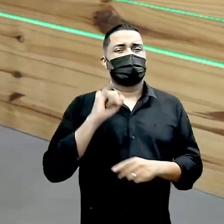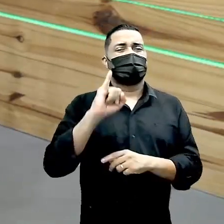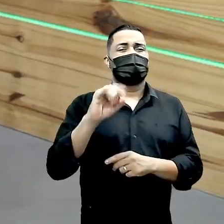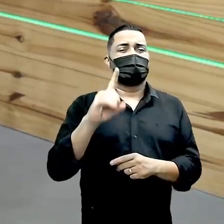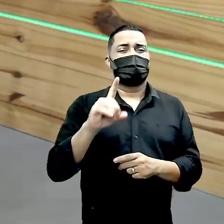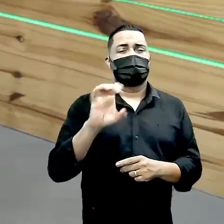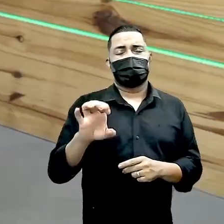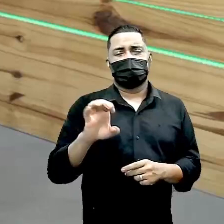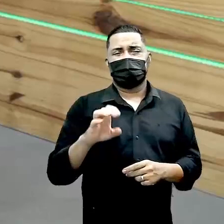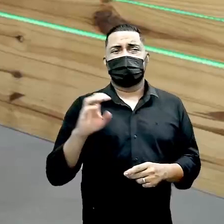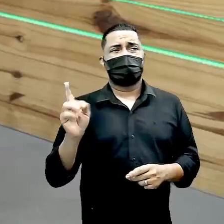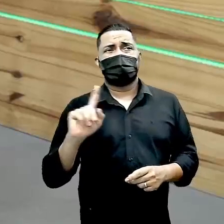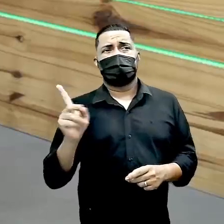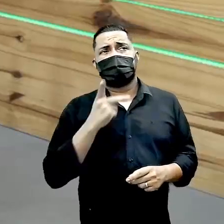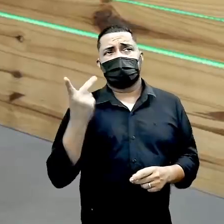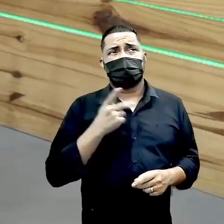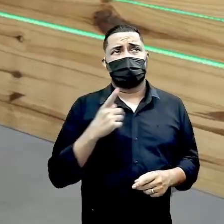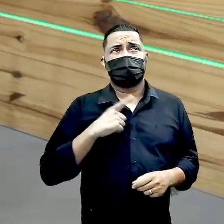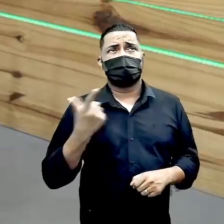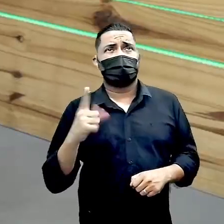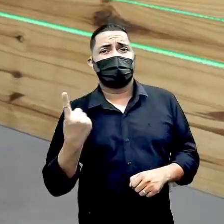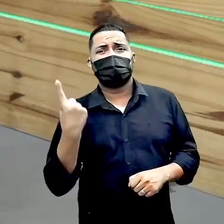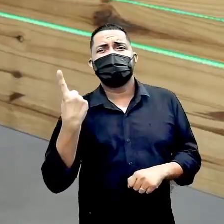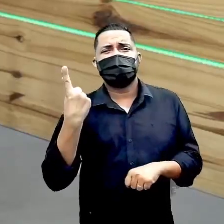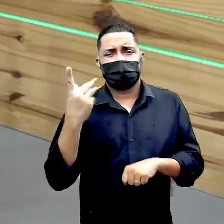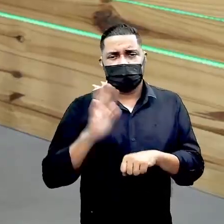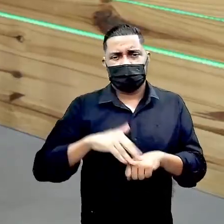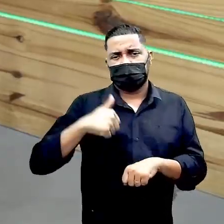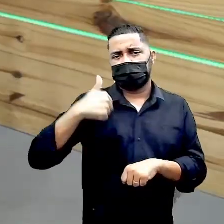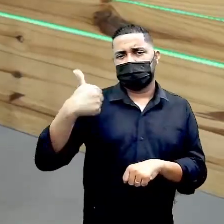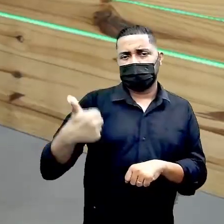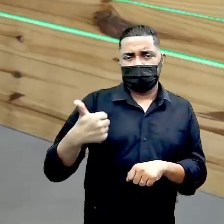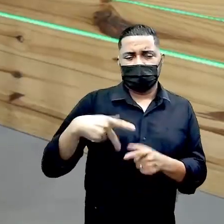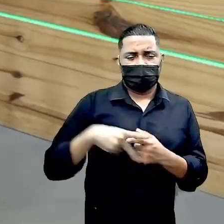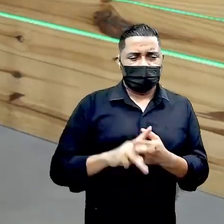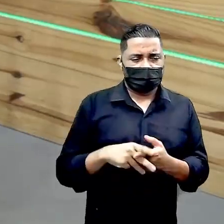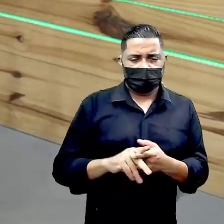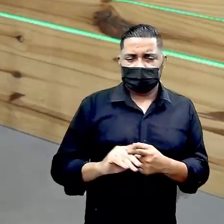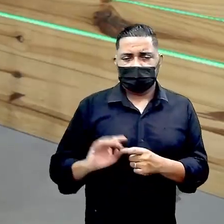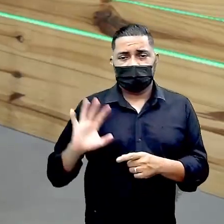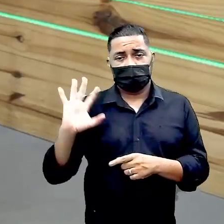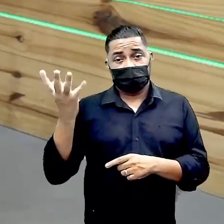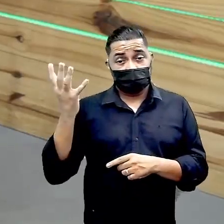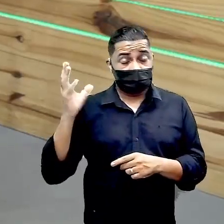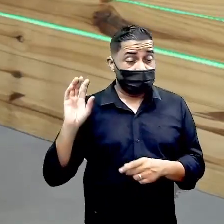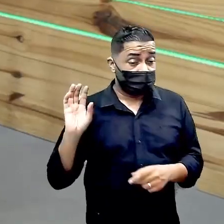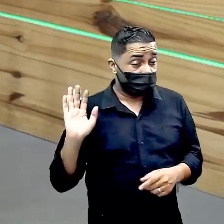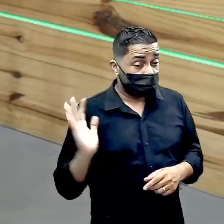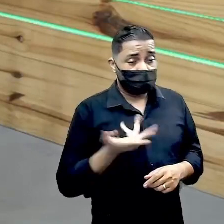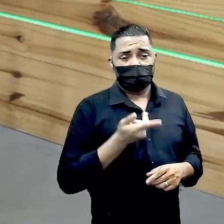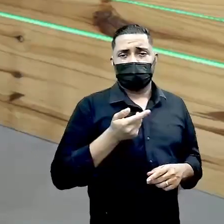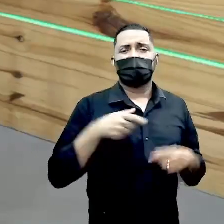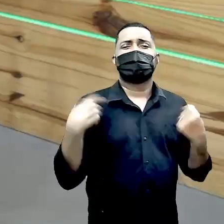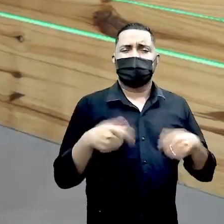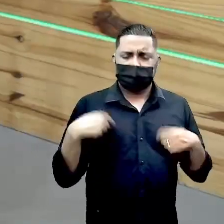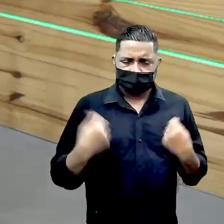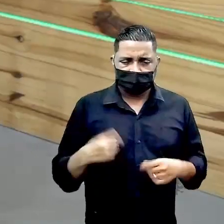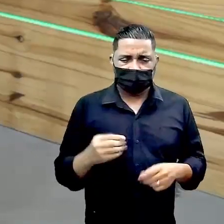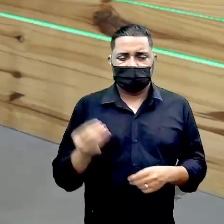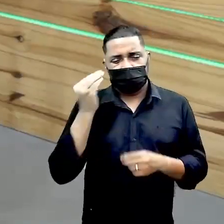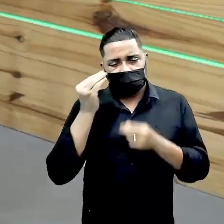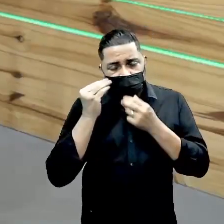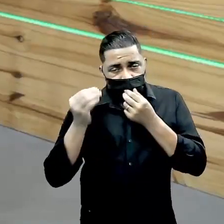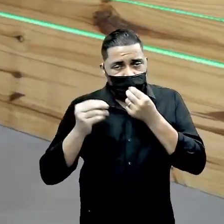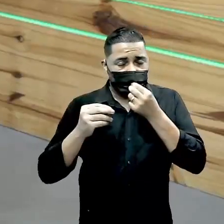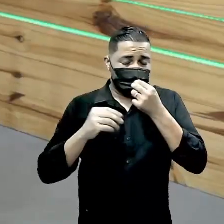eu quero dizer que não existe uma IDE melhor, né? Não existe aquela ferramenta que dá solução para tudo. Então, a gente tem que testar, a gente tem que instalar e testar